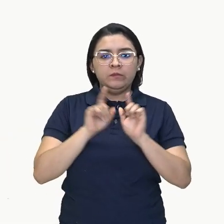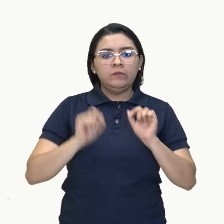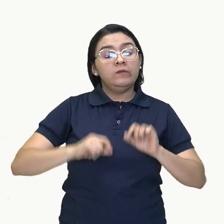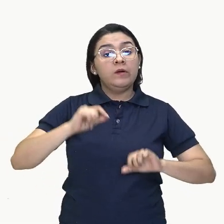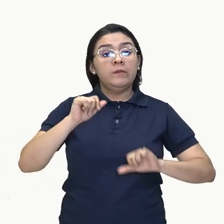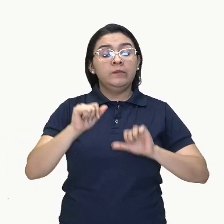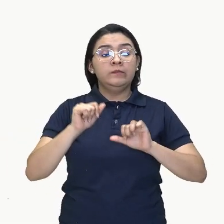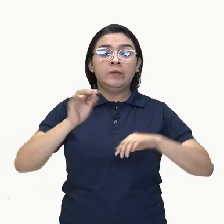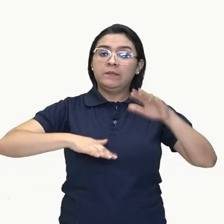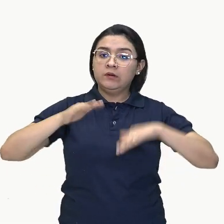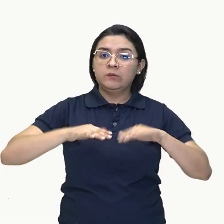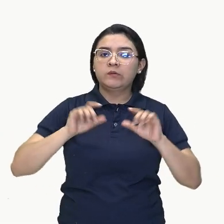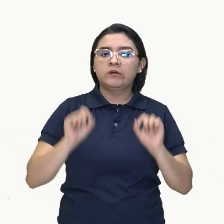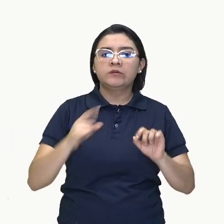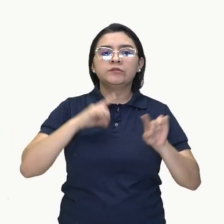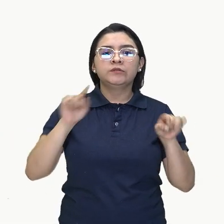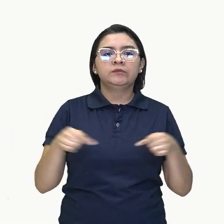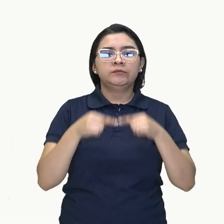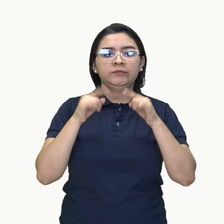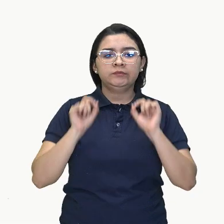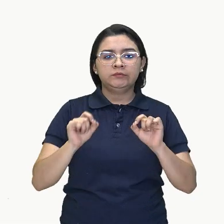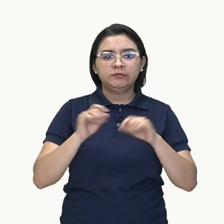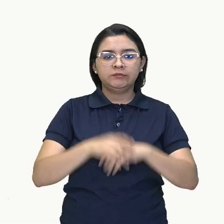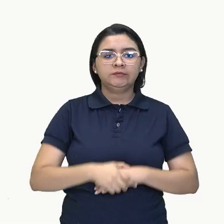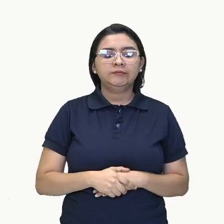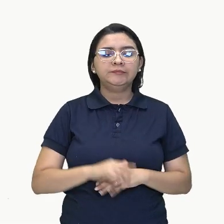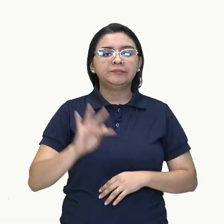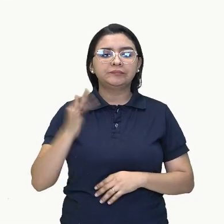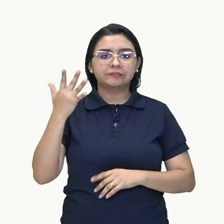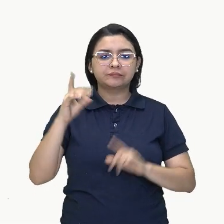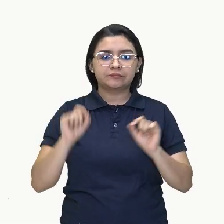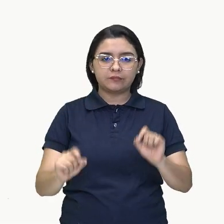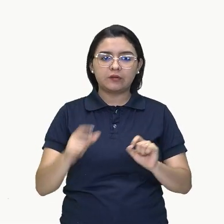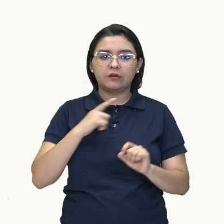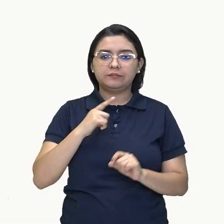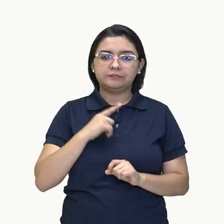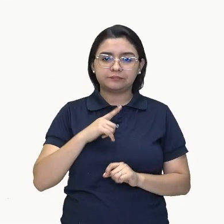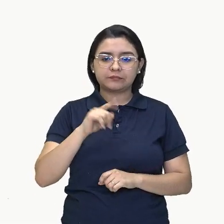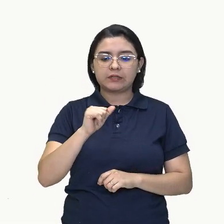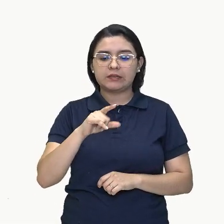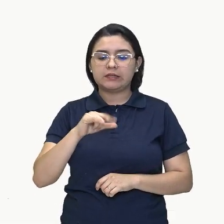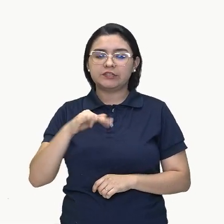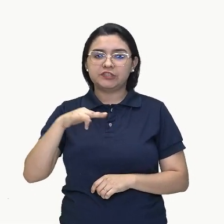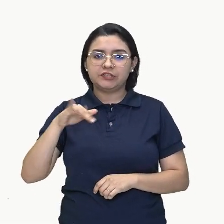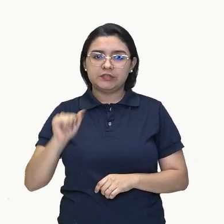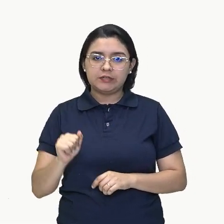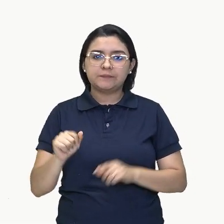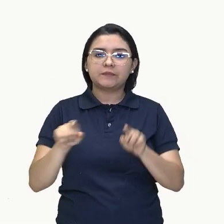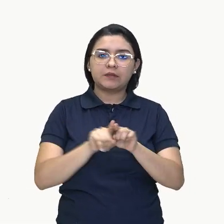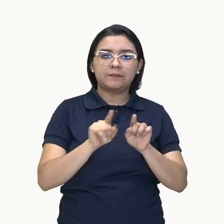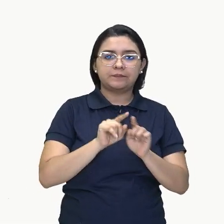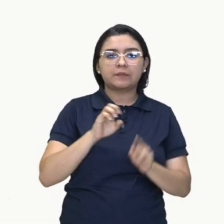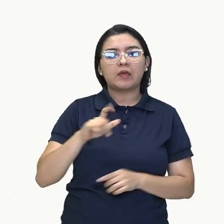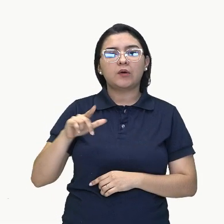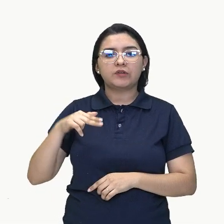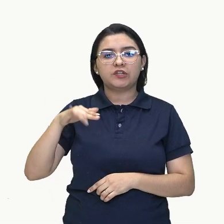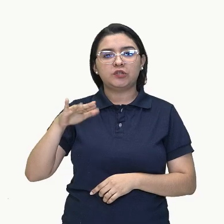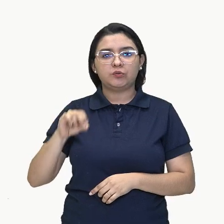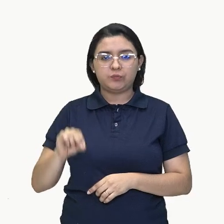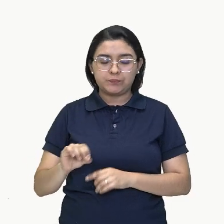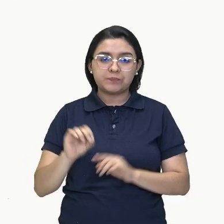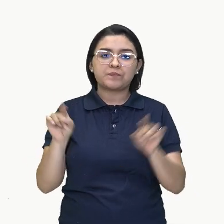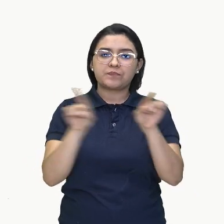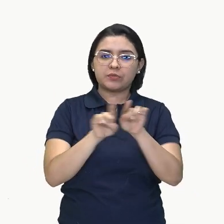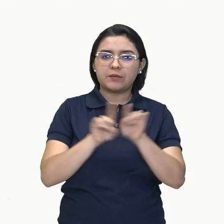variar, gente, de acordo com o fenômeno da Laninha e o fenômeno do El Niño, tá bom? Se